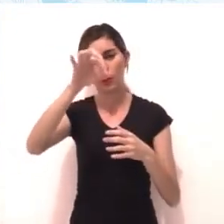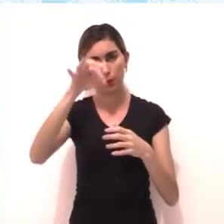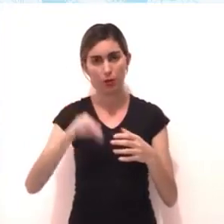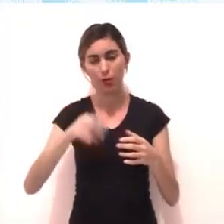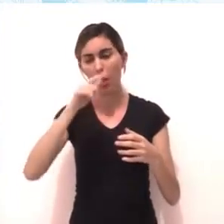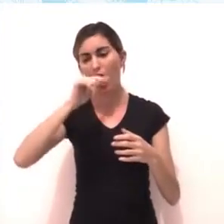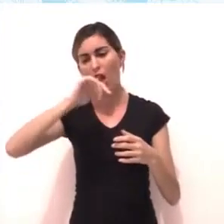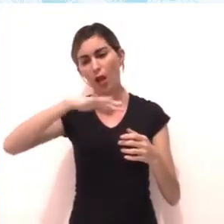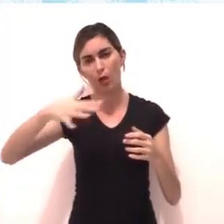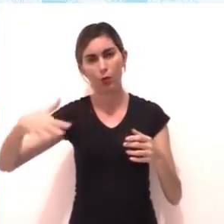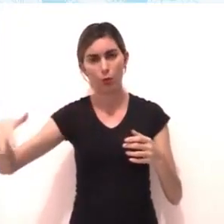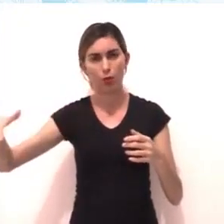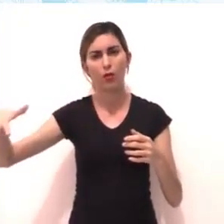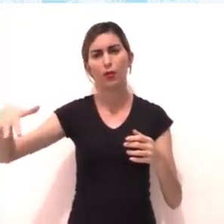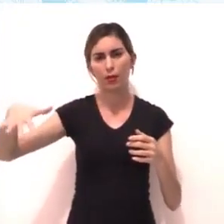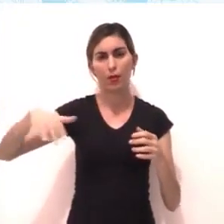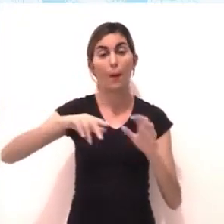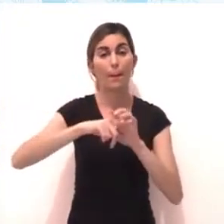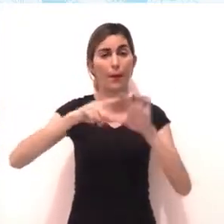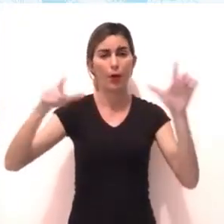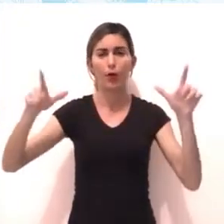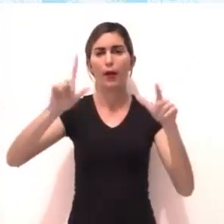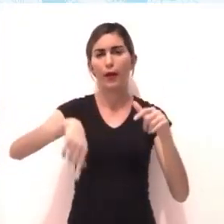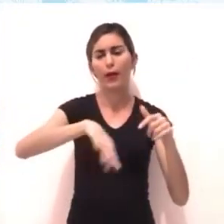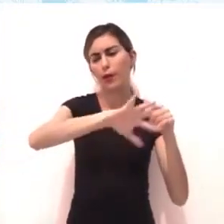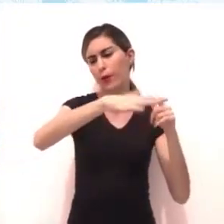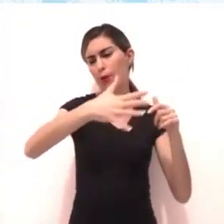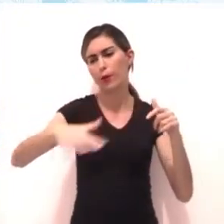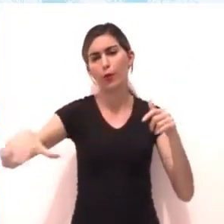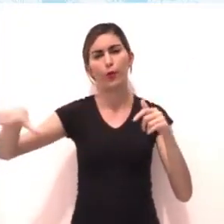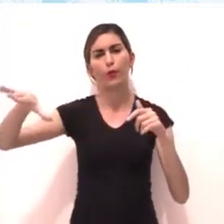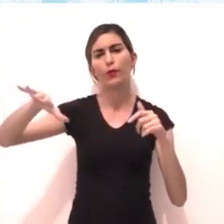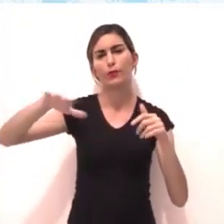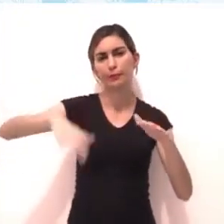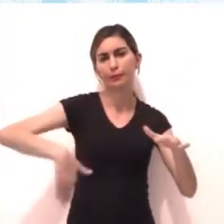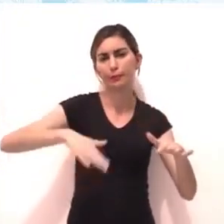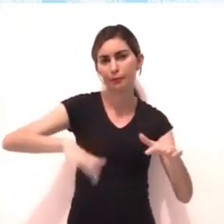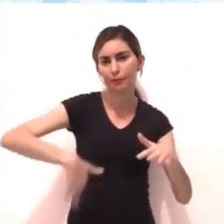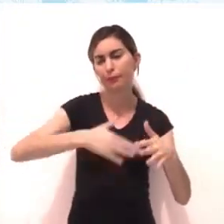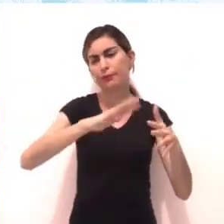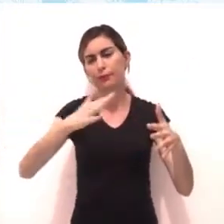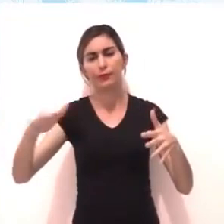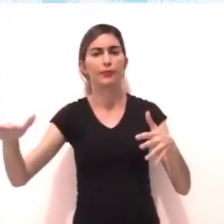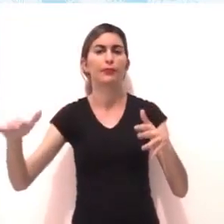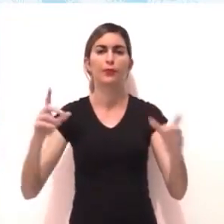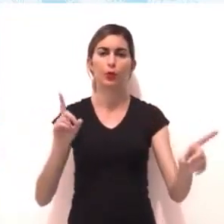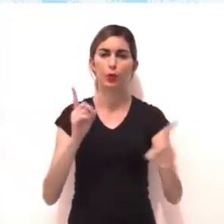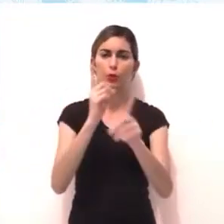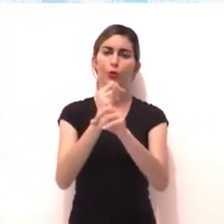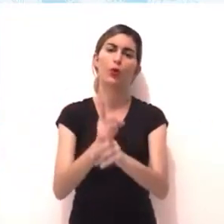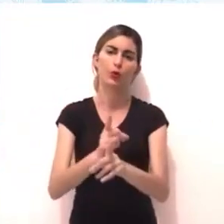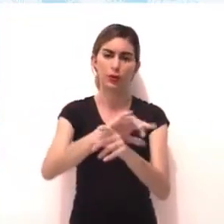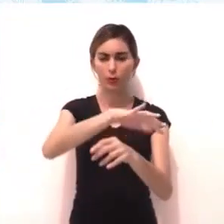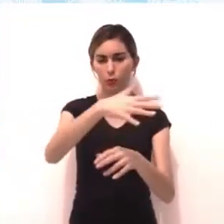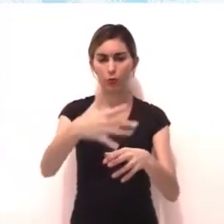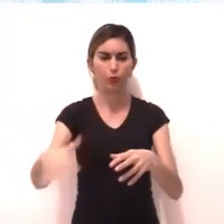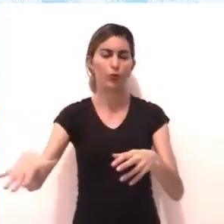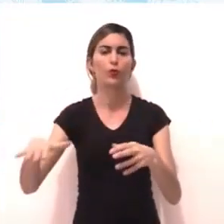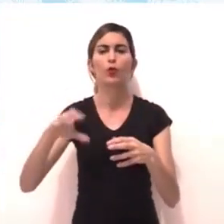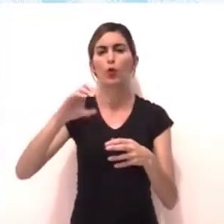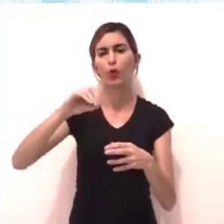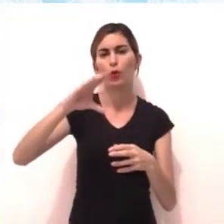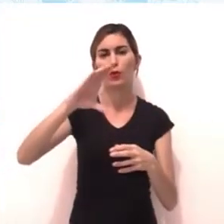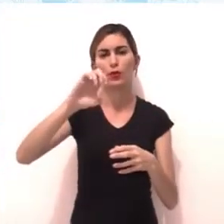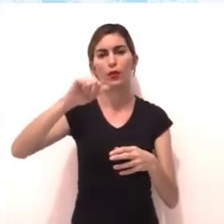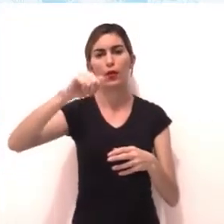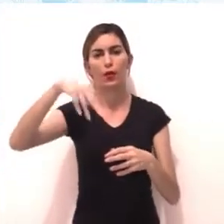70% de água e grande parte dessa água é formada pelos oceanos. E as águas se encontram nesses oceanos. Então,